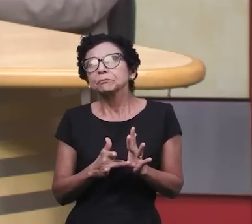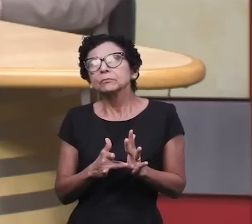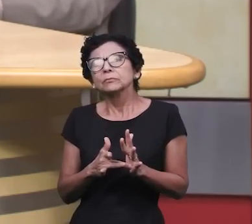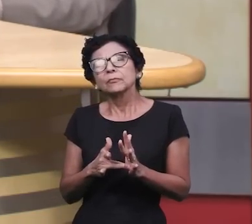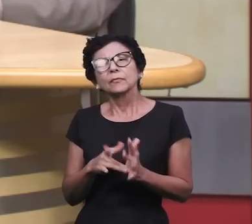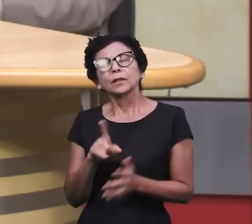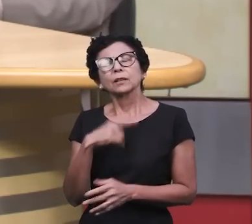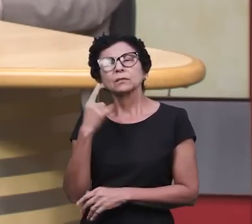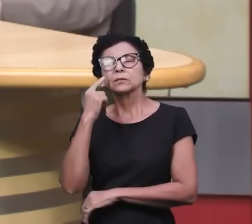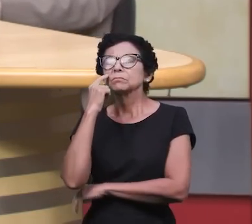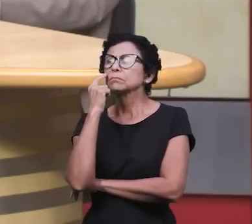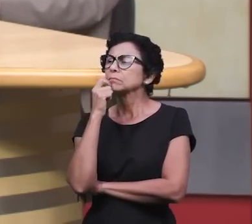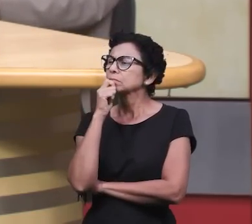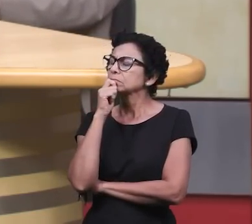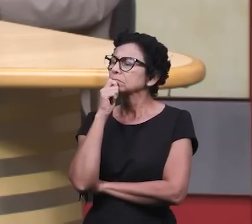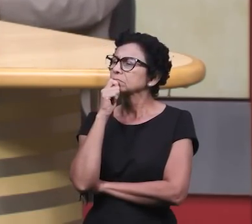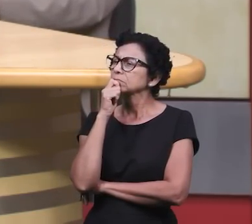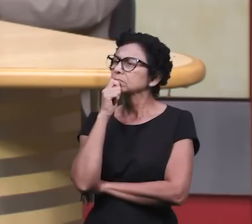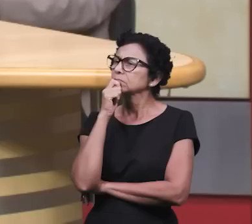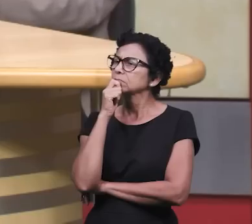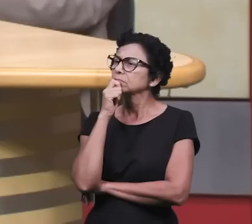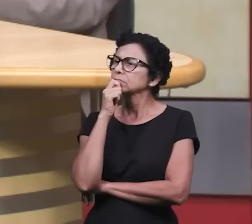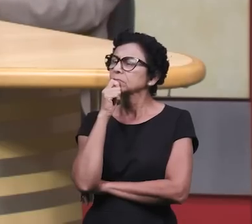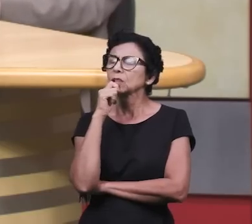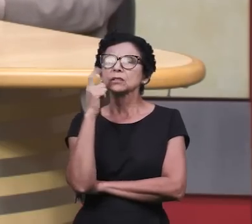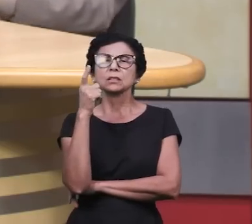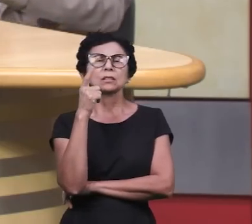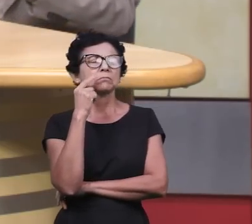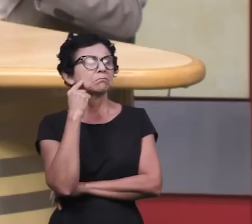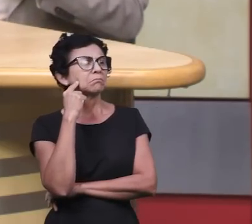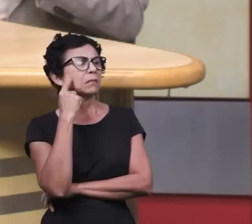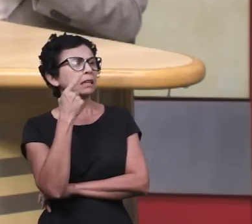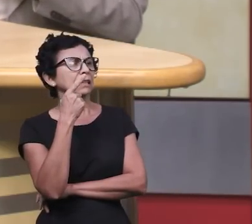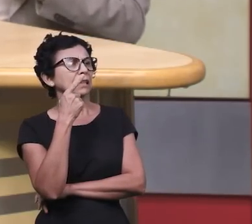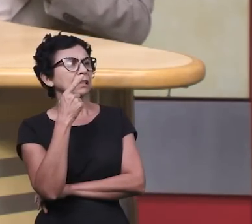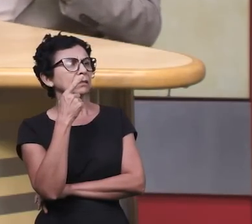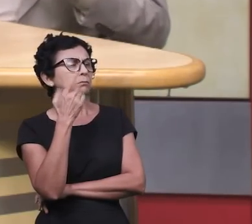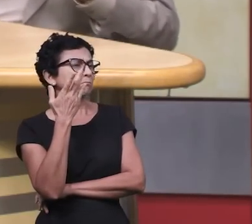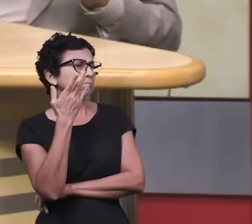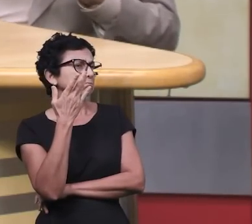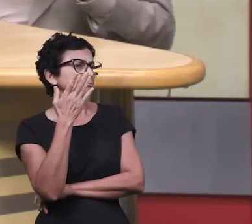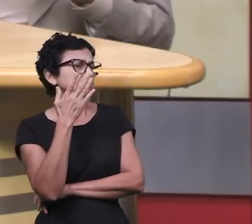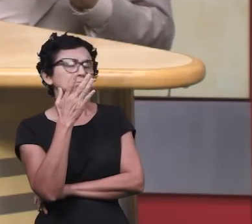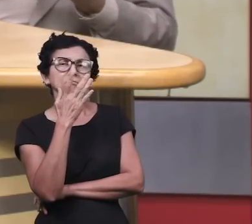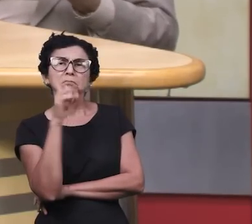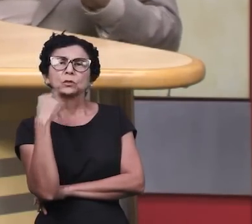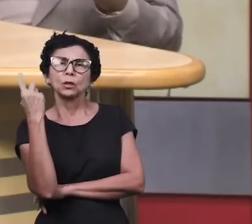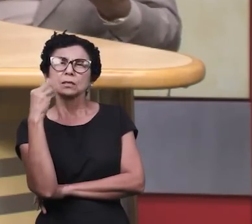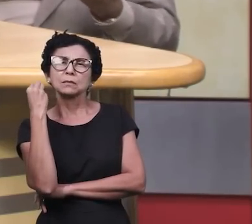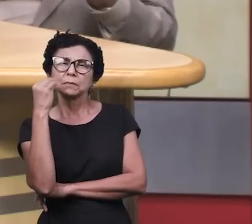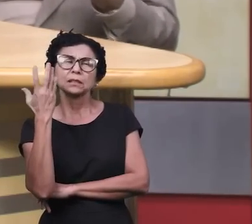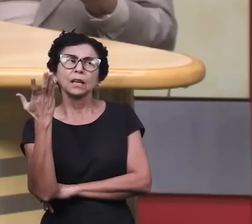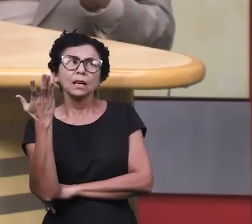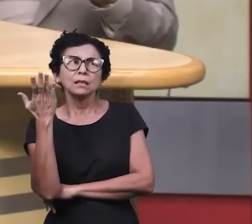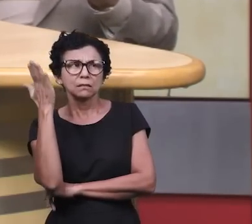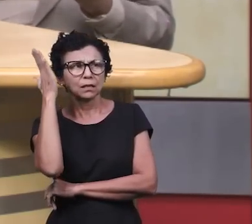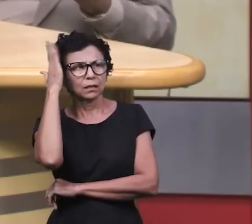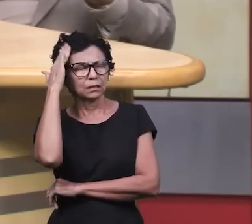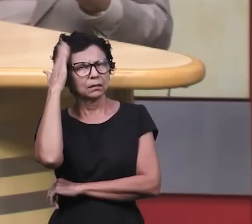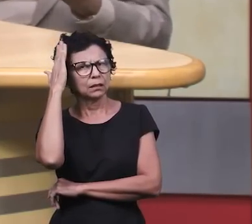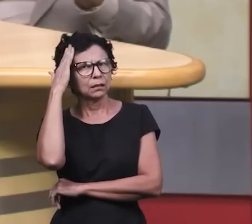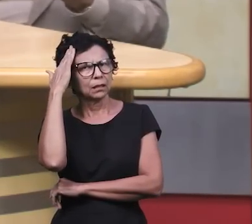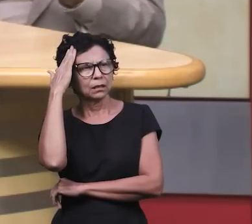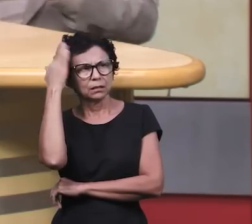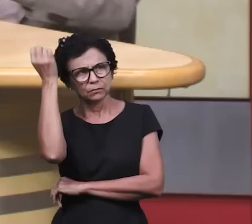ficamos assim, parados, que a gente pensou que só nós tínhamos tido essa experiência de alcançar